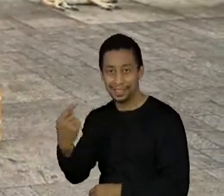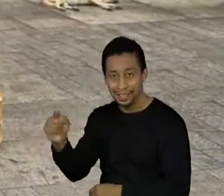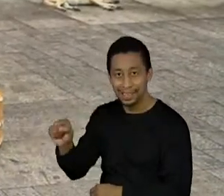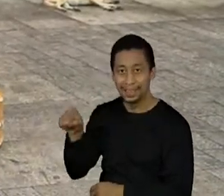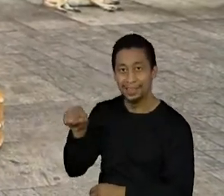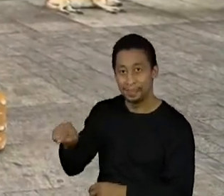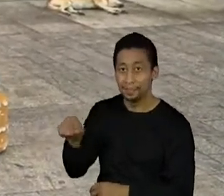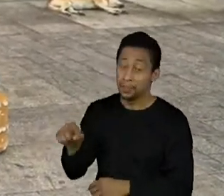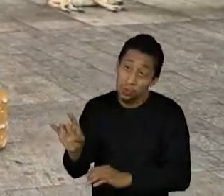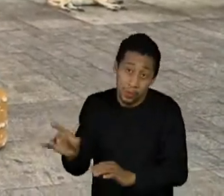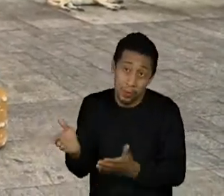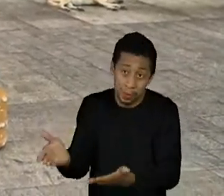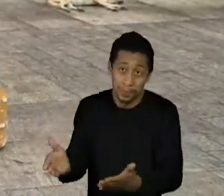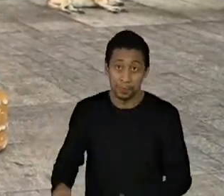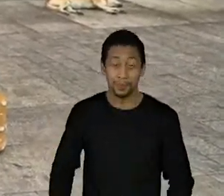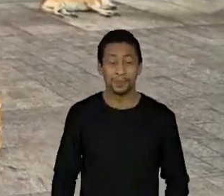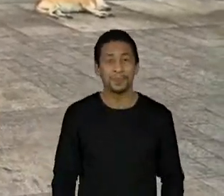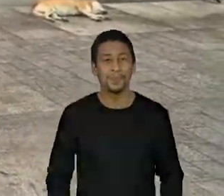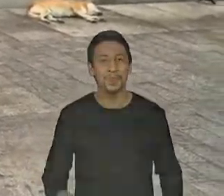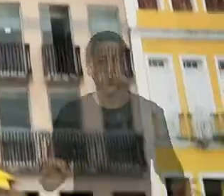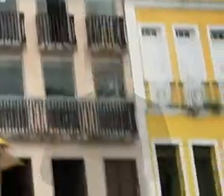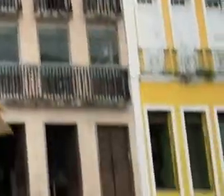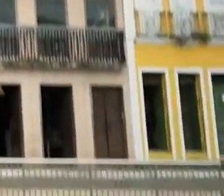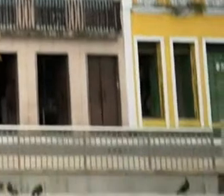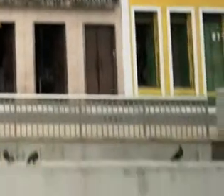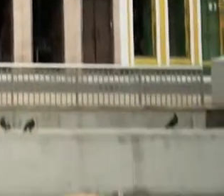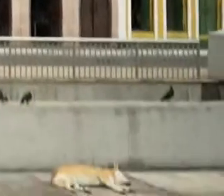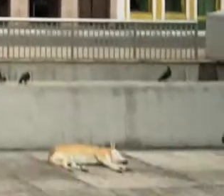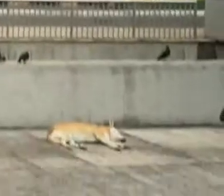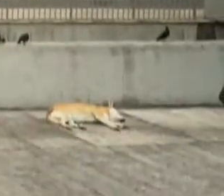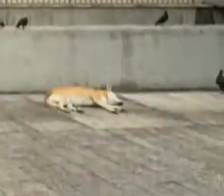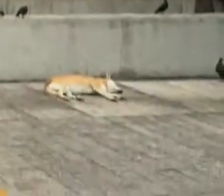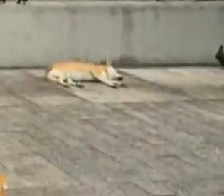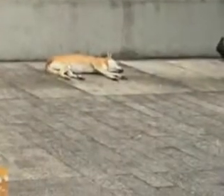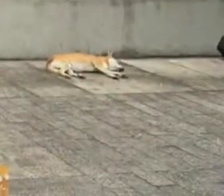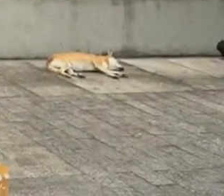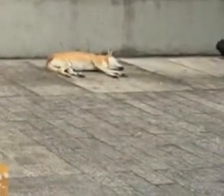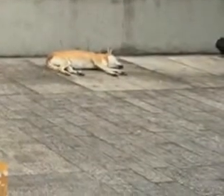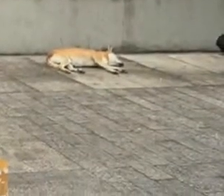os ventos e a força dos